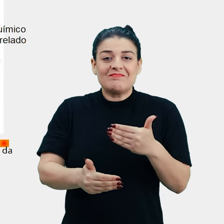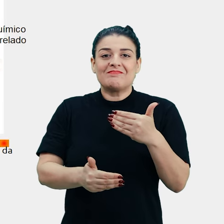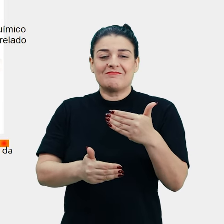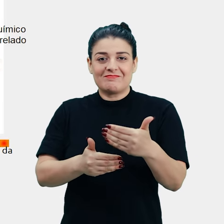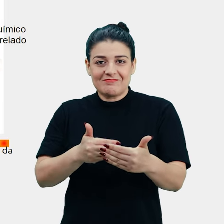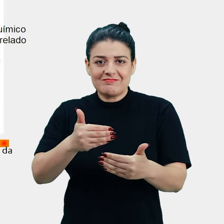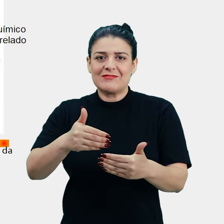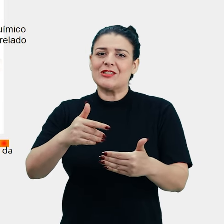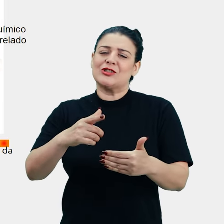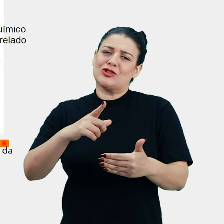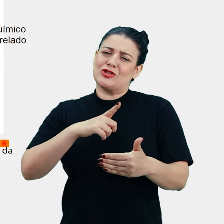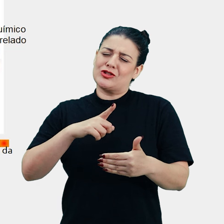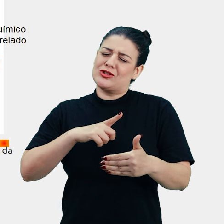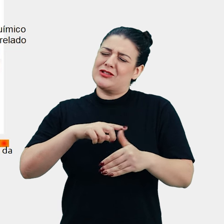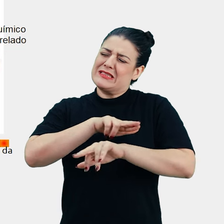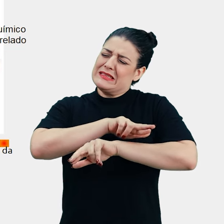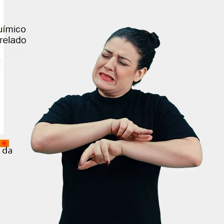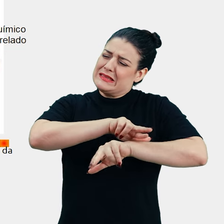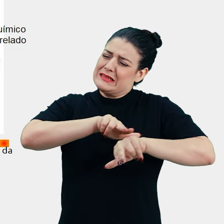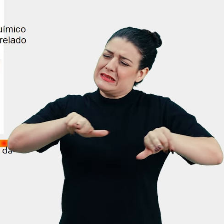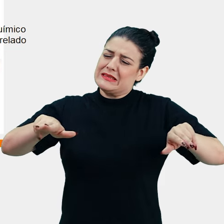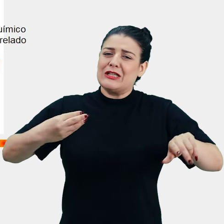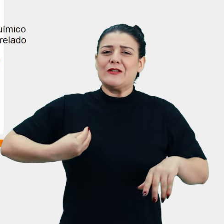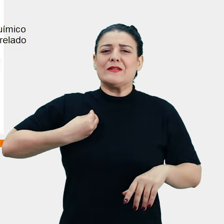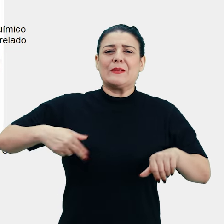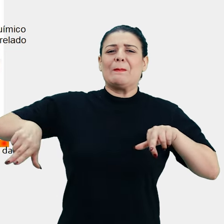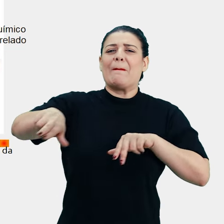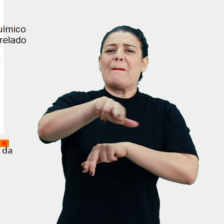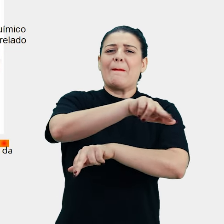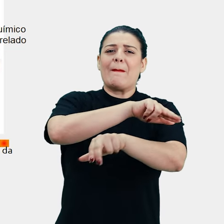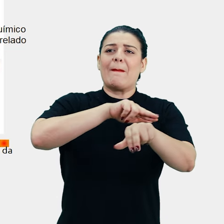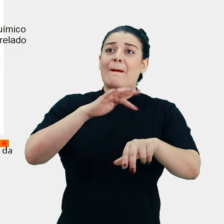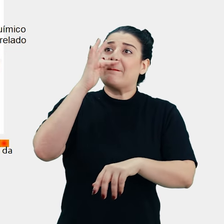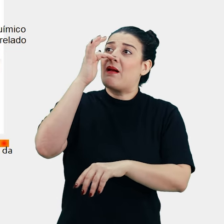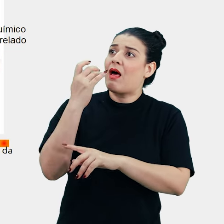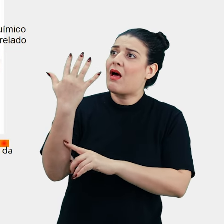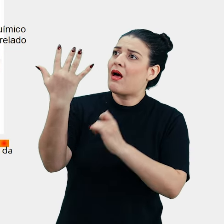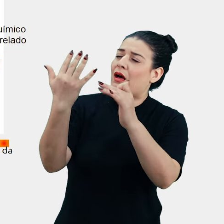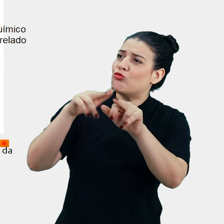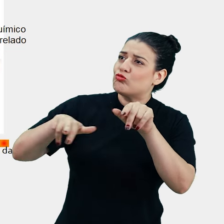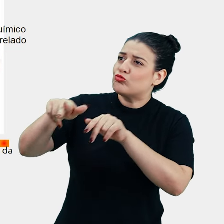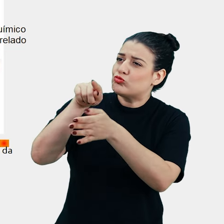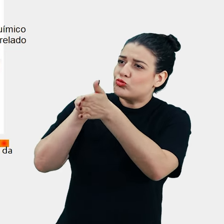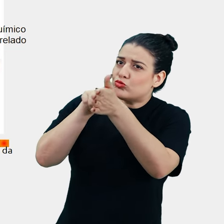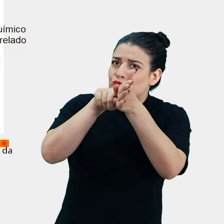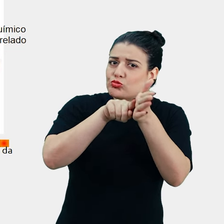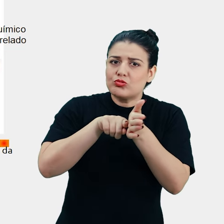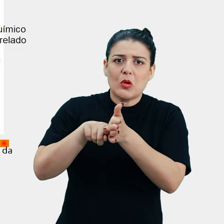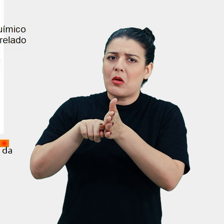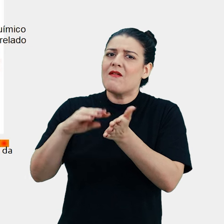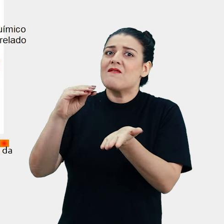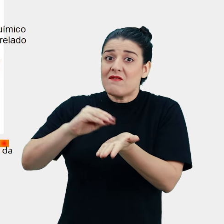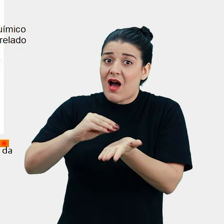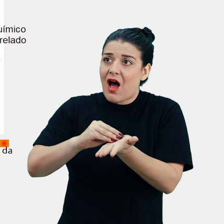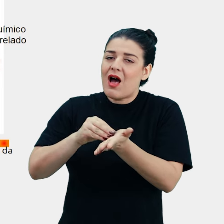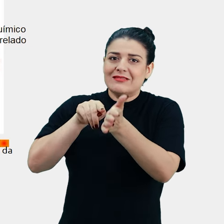a biodiversidade, uma riqueza, né, a biodiversidade, com diferentes plantas, que na maioria das vezes, muitas ainda nem